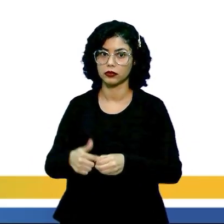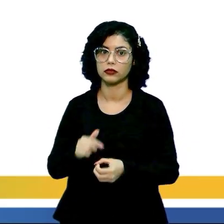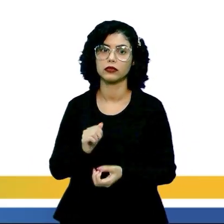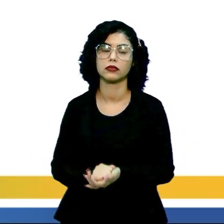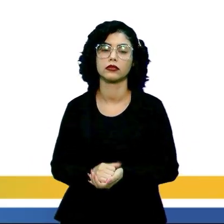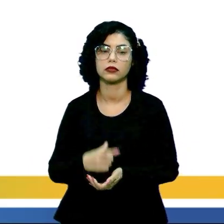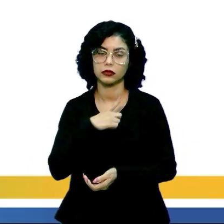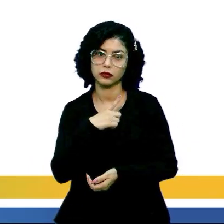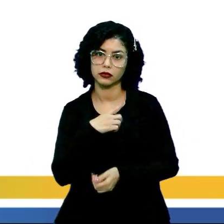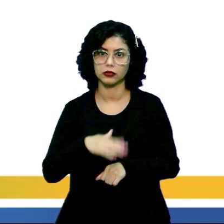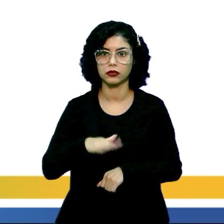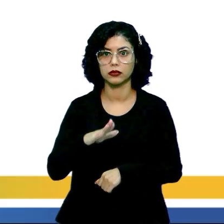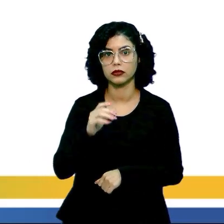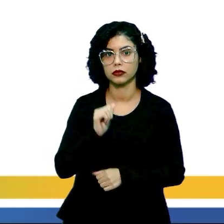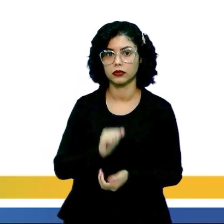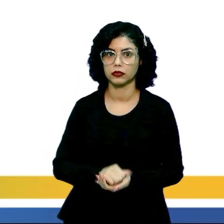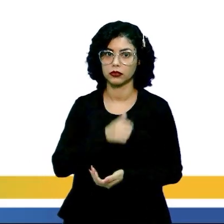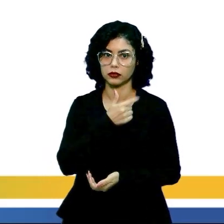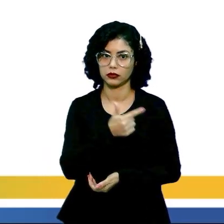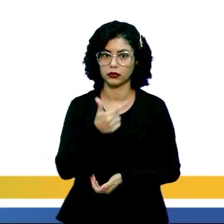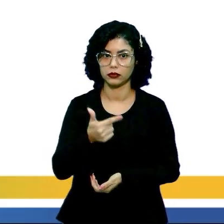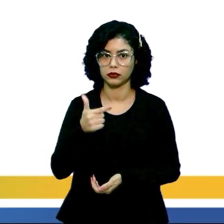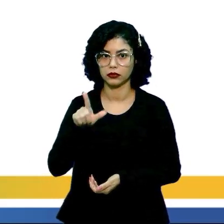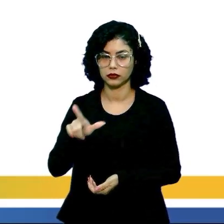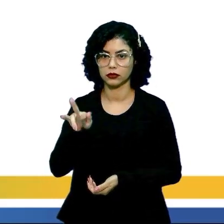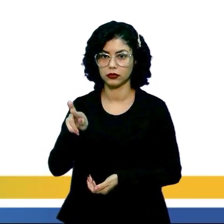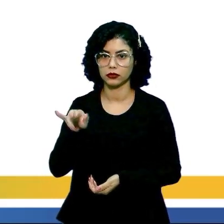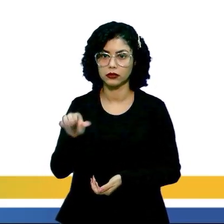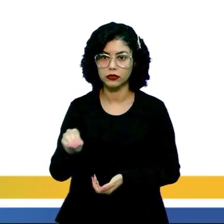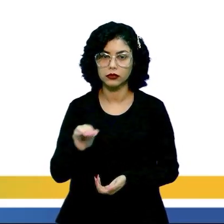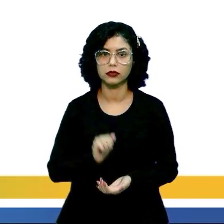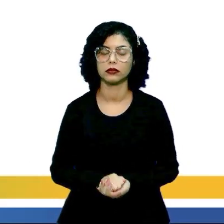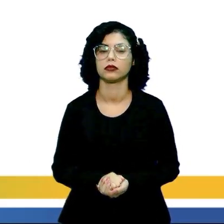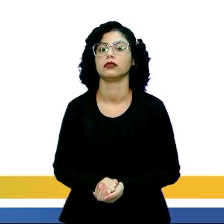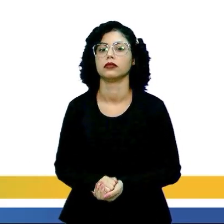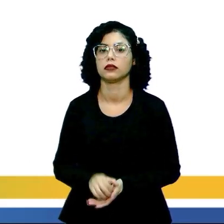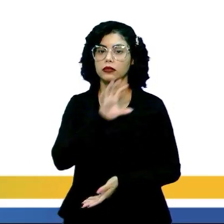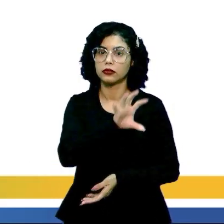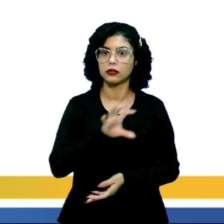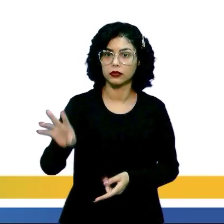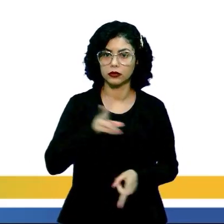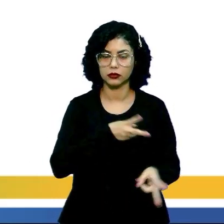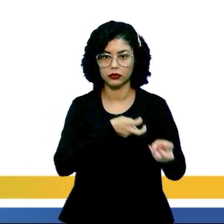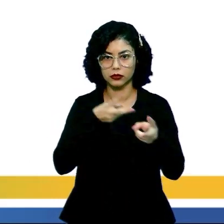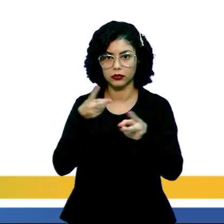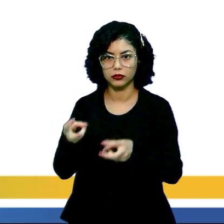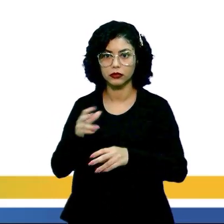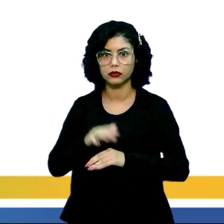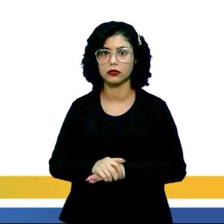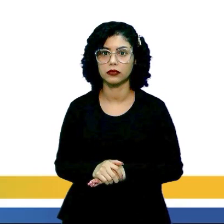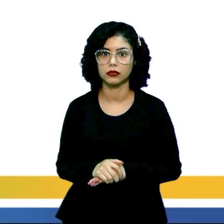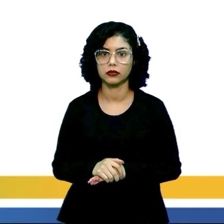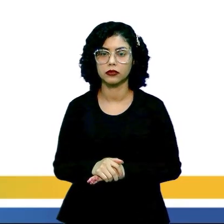da moto tem capacidade para 22 litros. Pelo mapa,